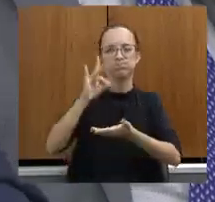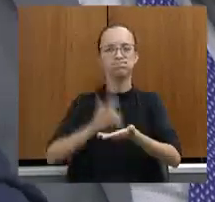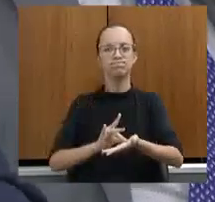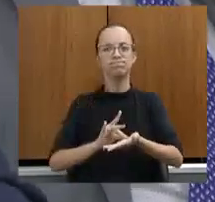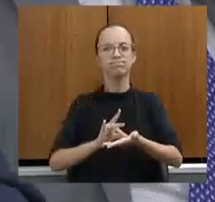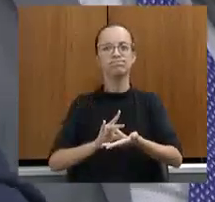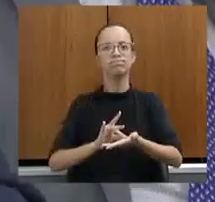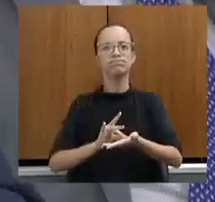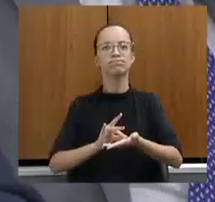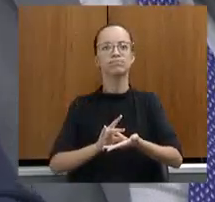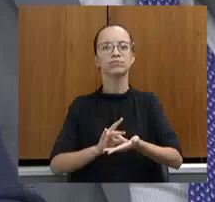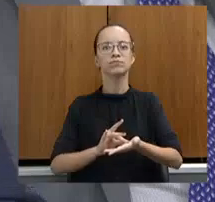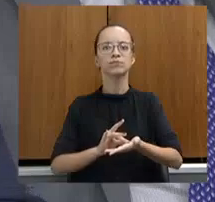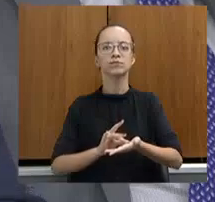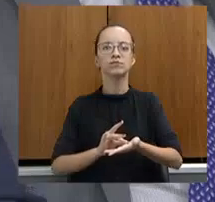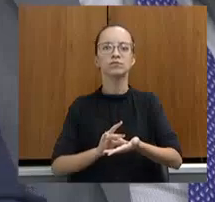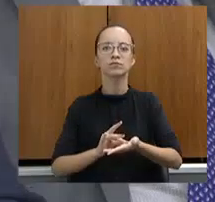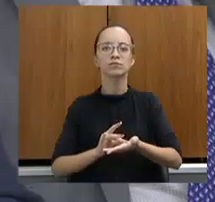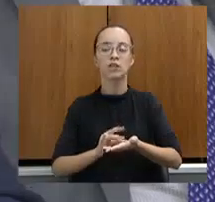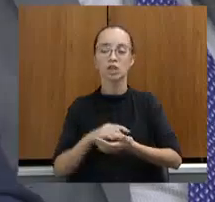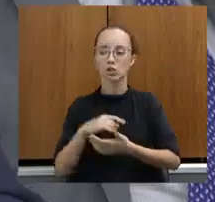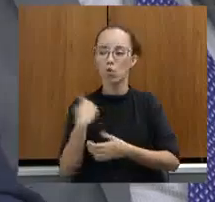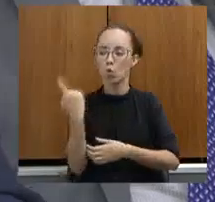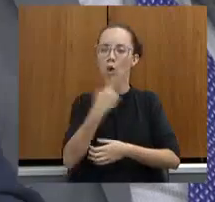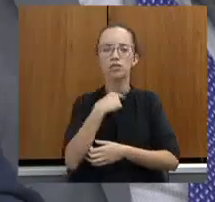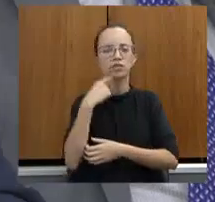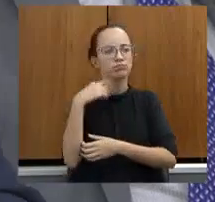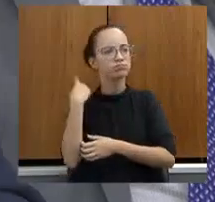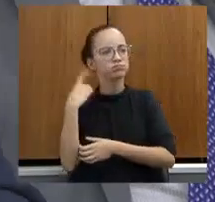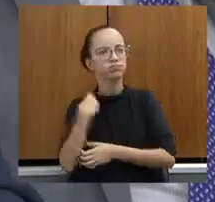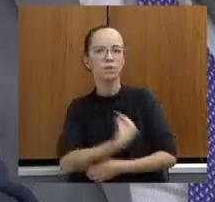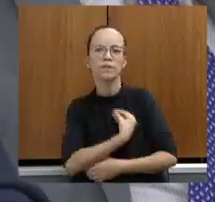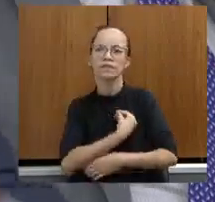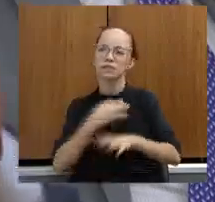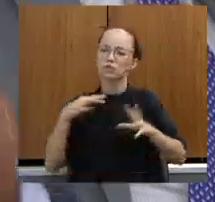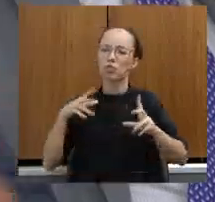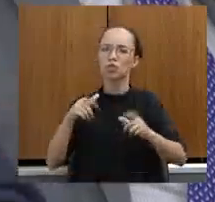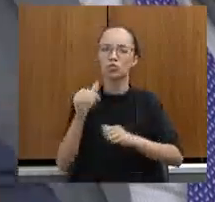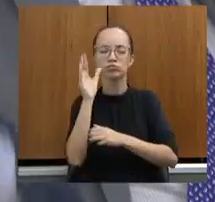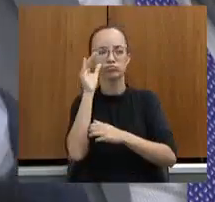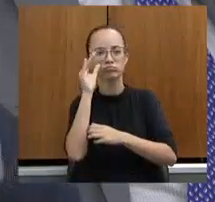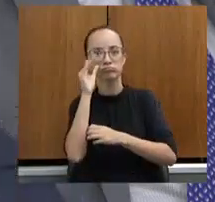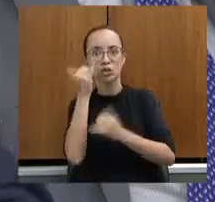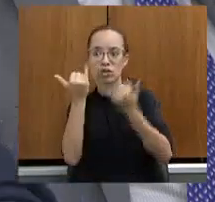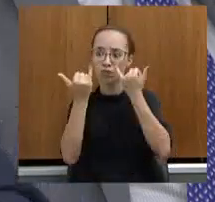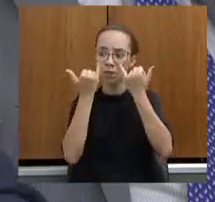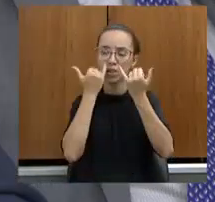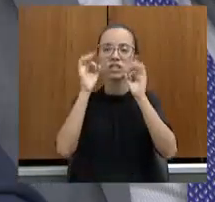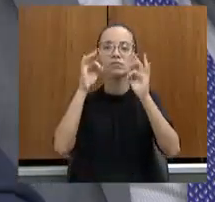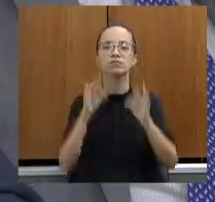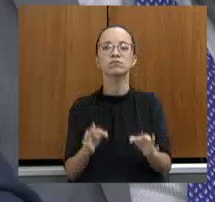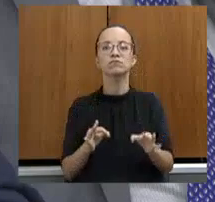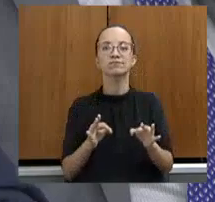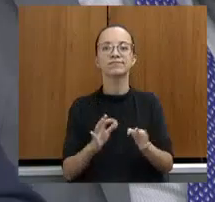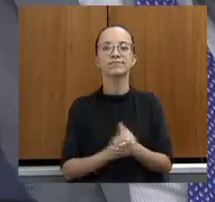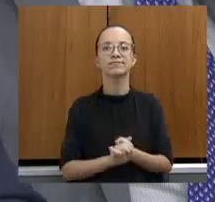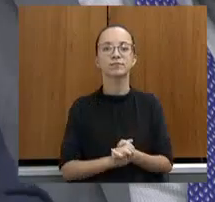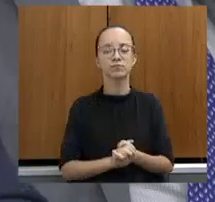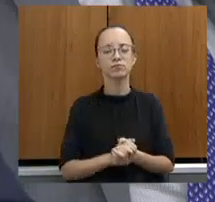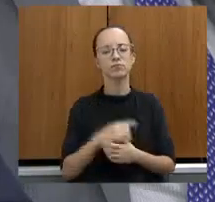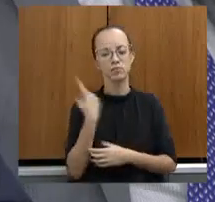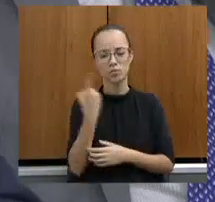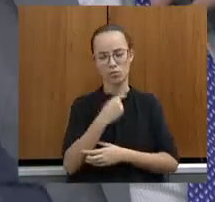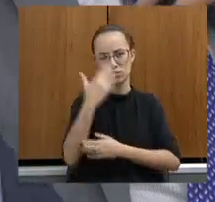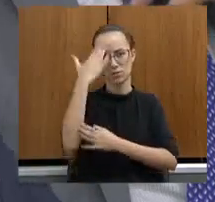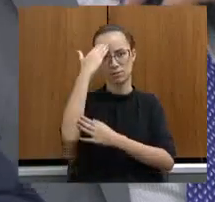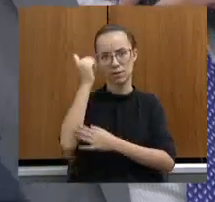que contemplou todos os parlamentares todos os presentes pelas informações corretas nós sabemos